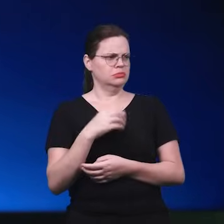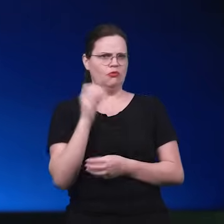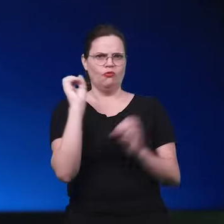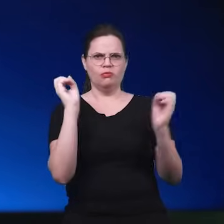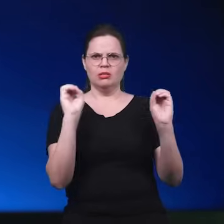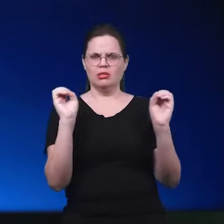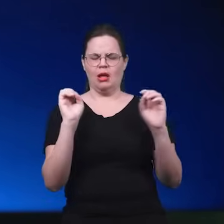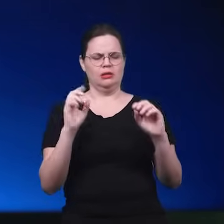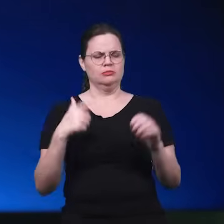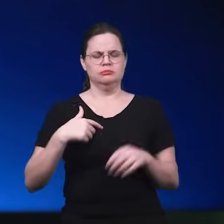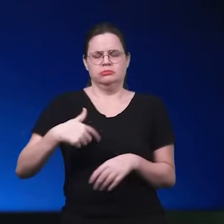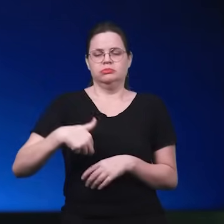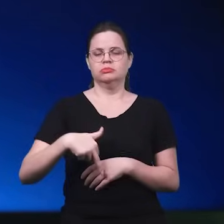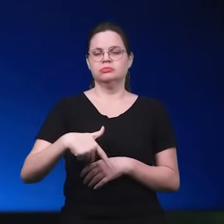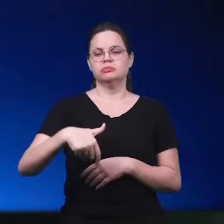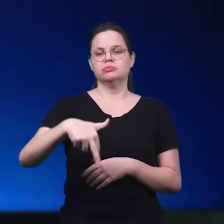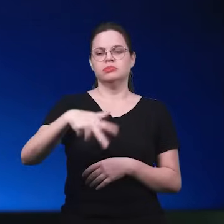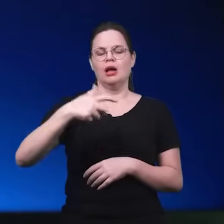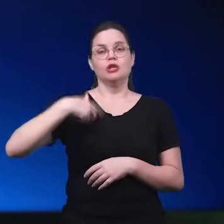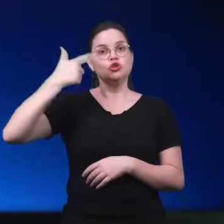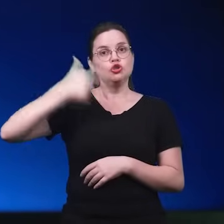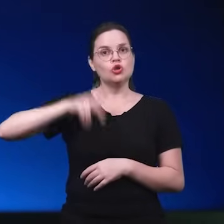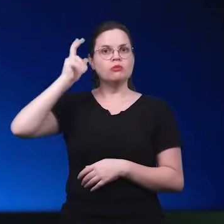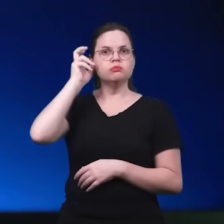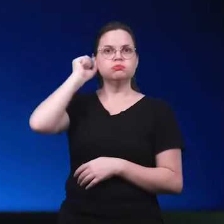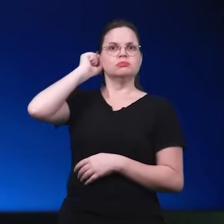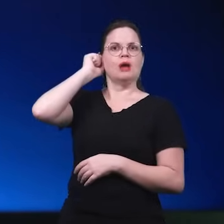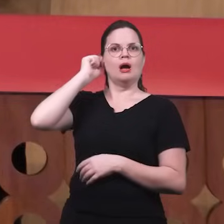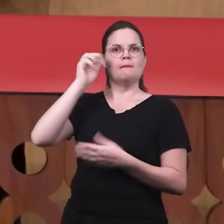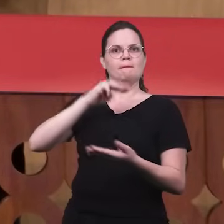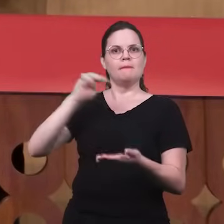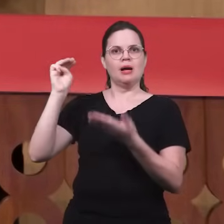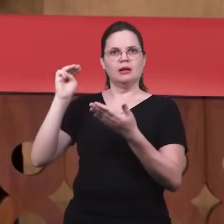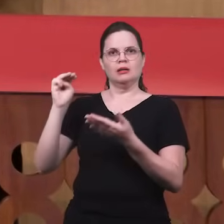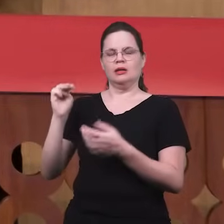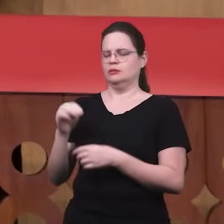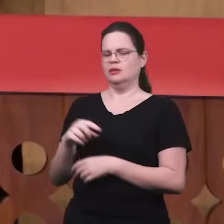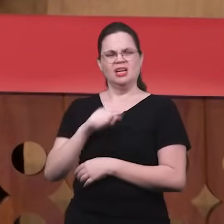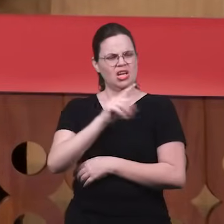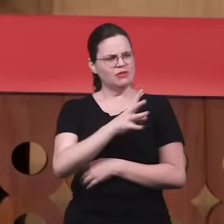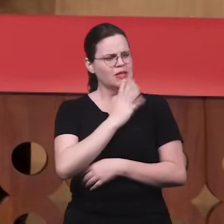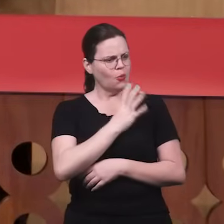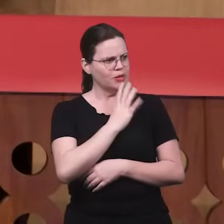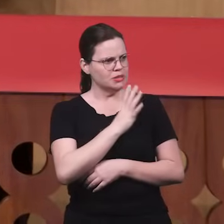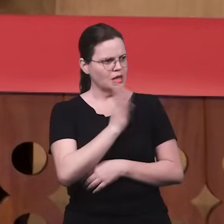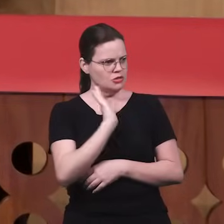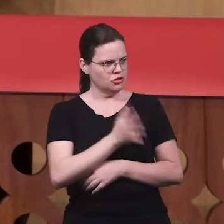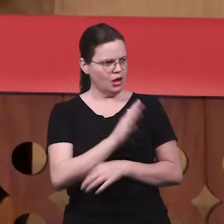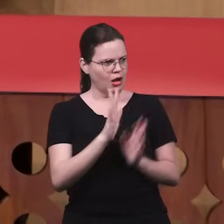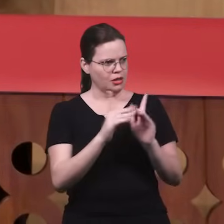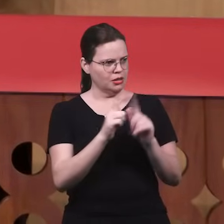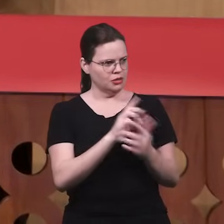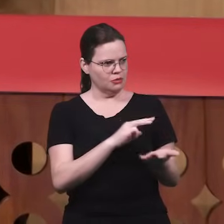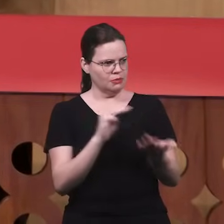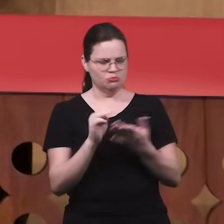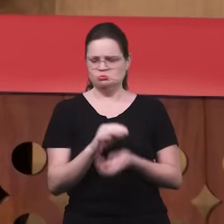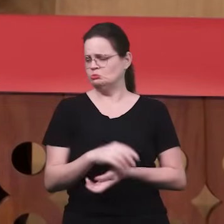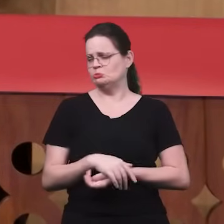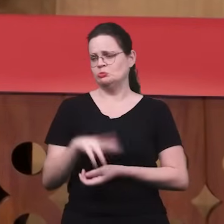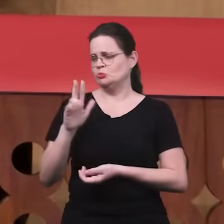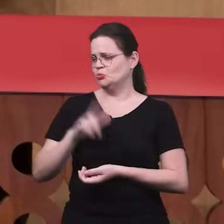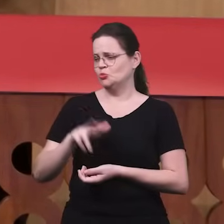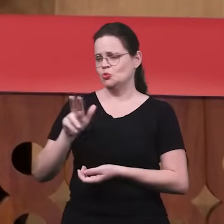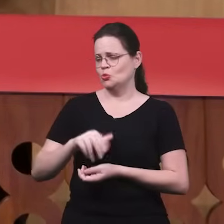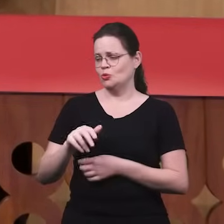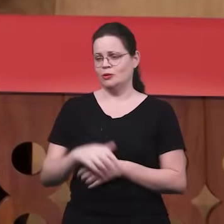novo, Maranata. E você já conhecia a Igreja de Maranata? Já tinha ouvido falar da Igreja Eu de Maranata? nunca tinha ouvido falar de